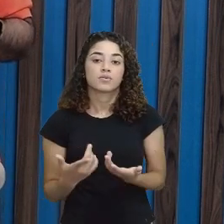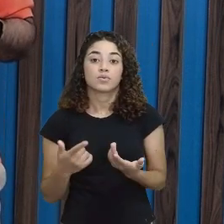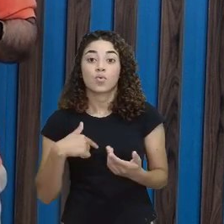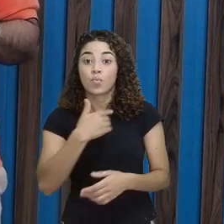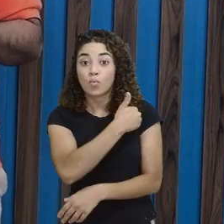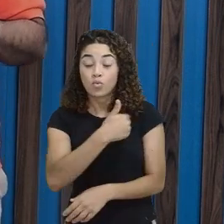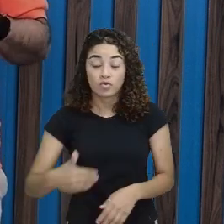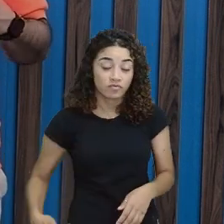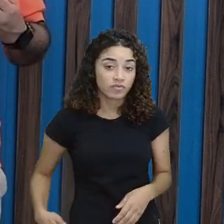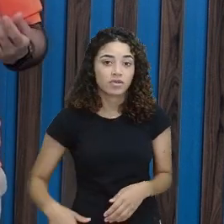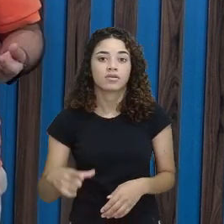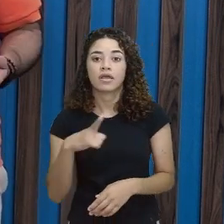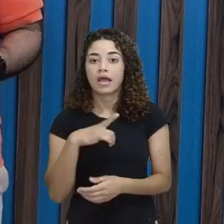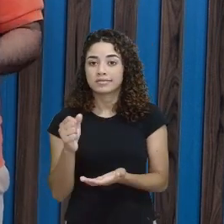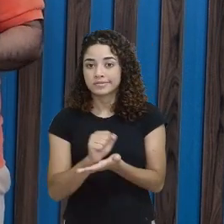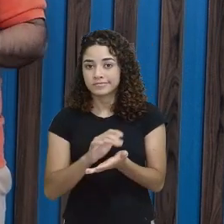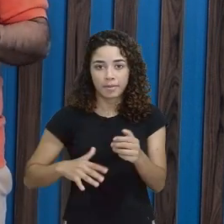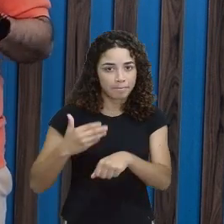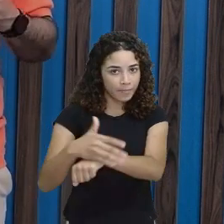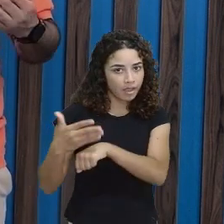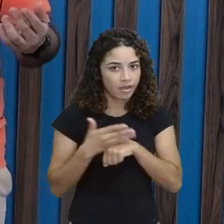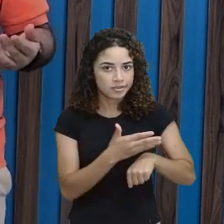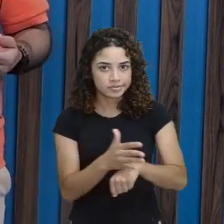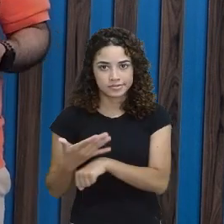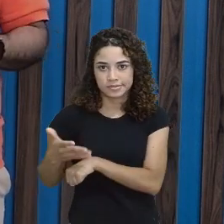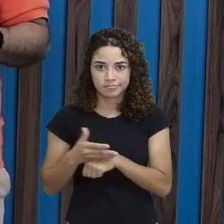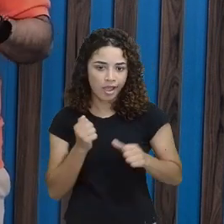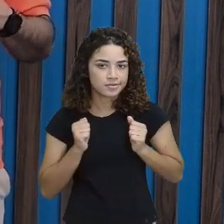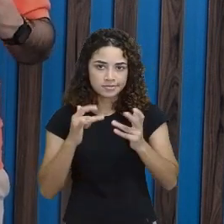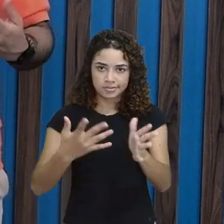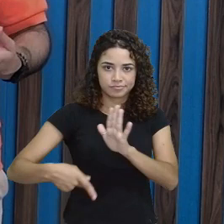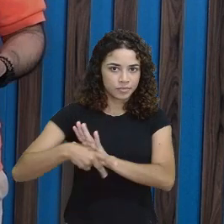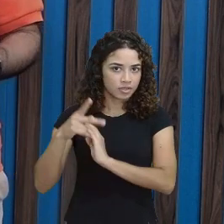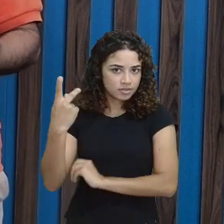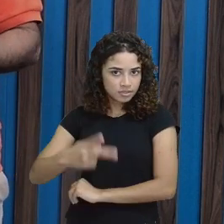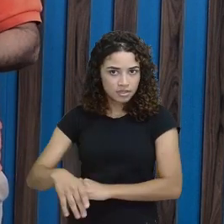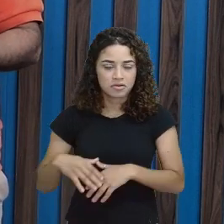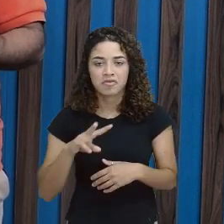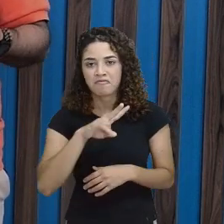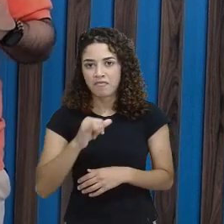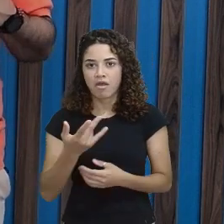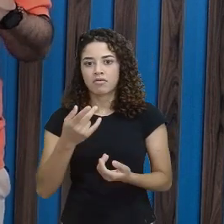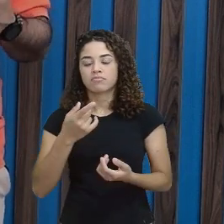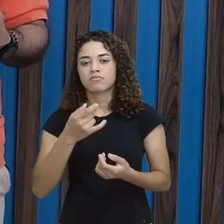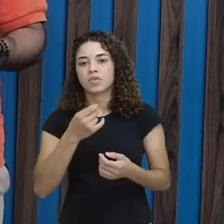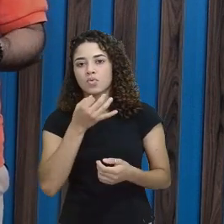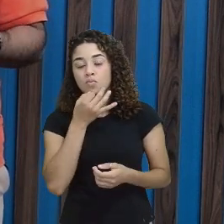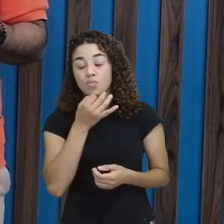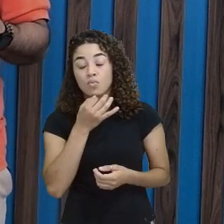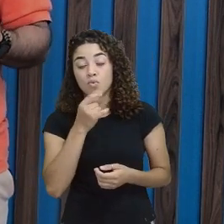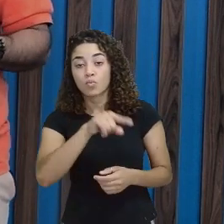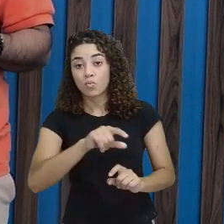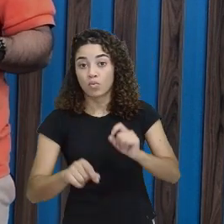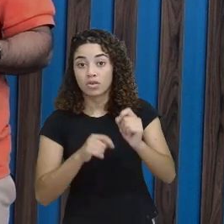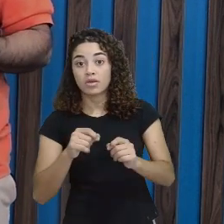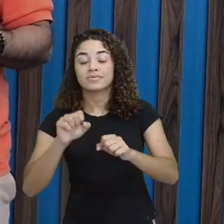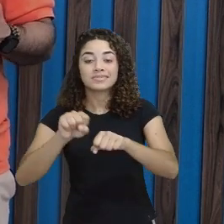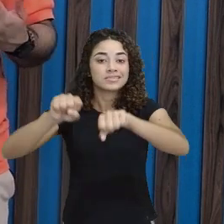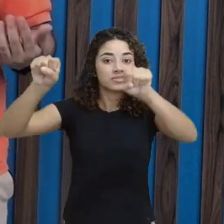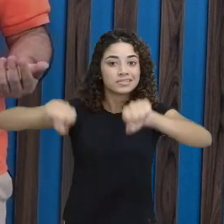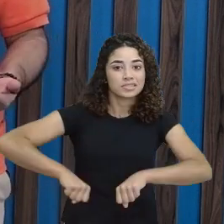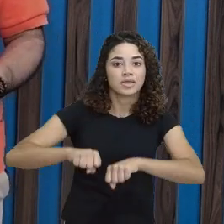sua atividade, né? Então ela foi ali acusada de ter utilizado, né, de um sistema